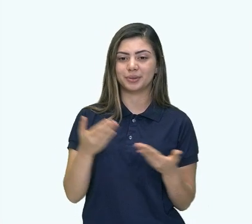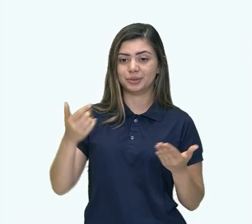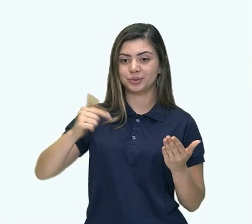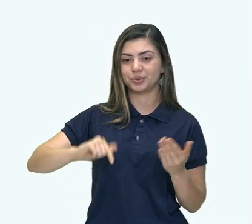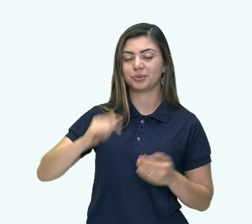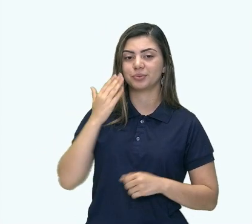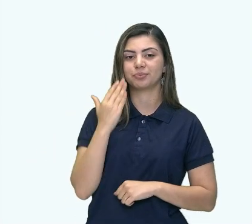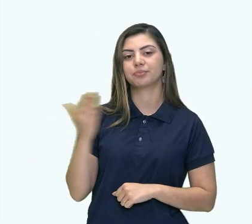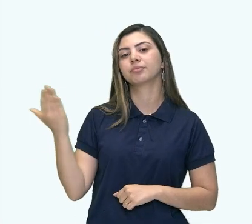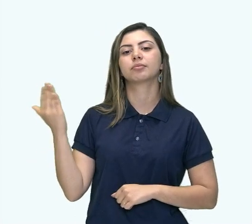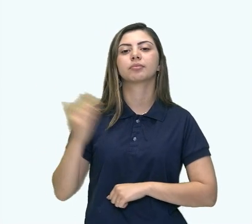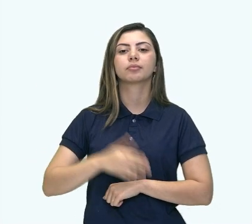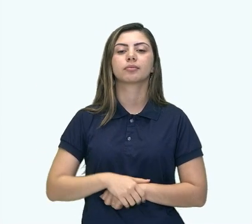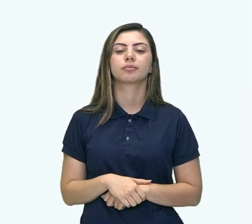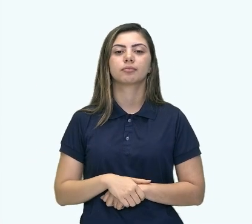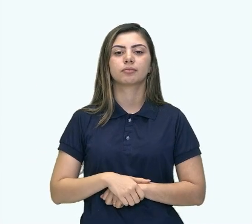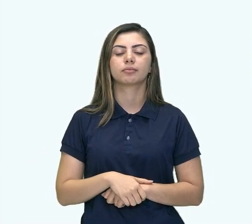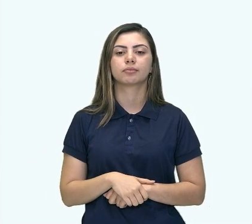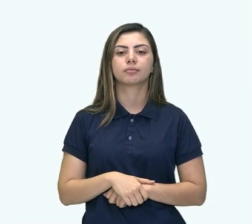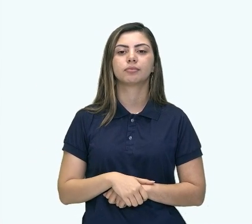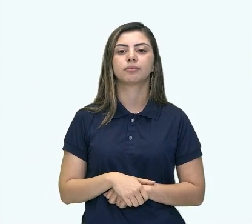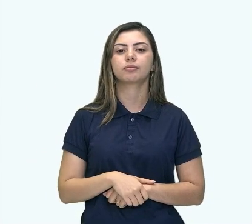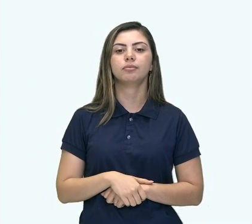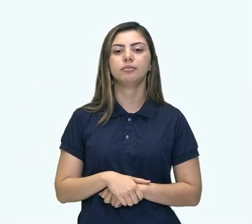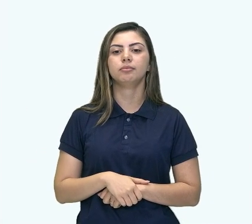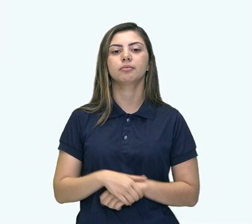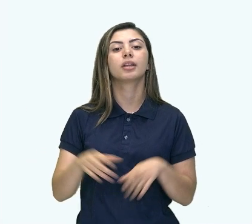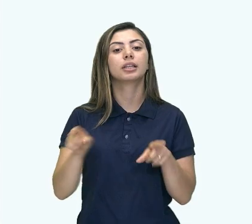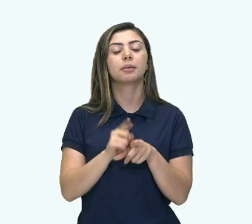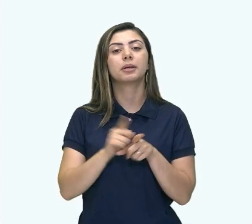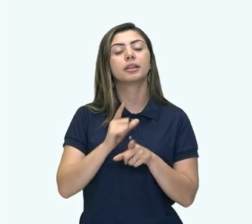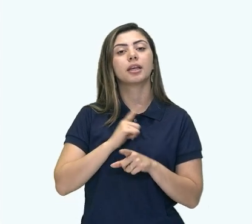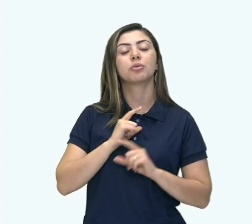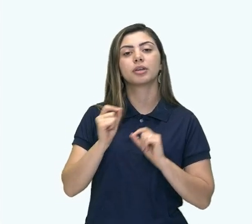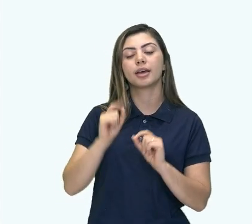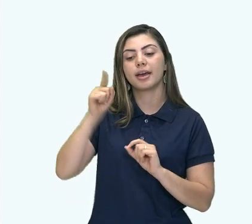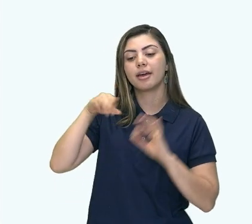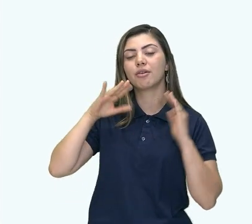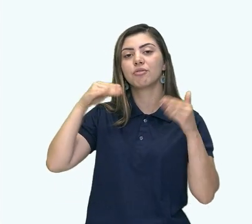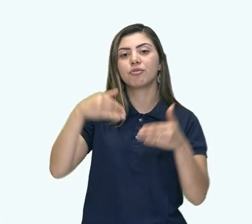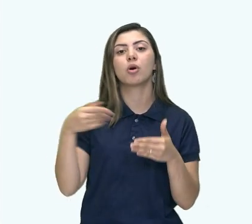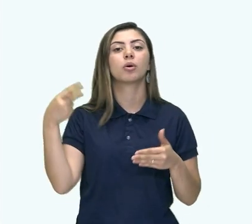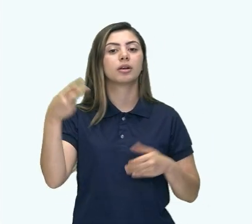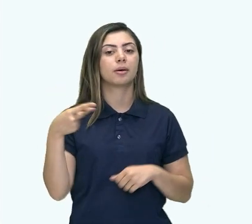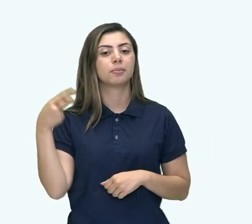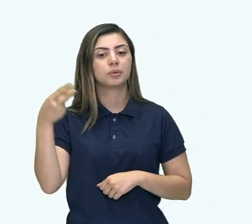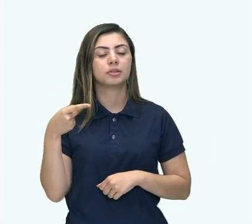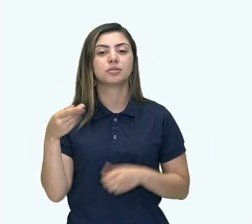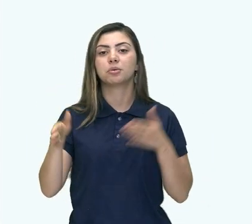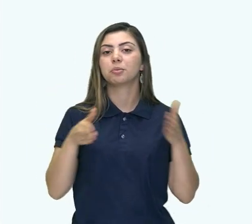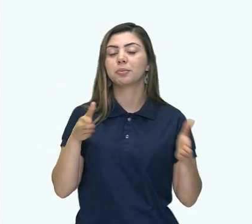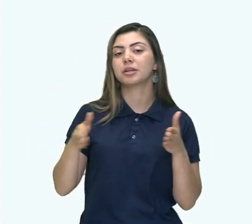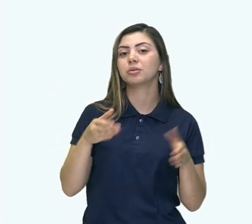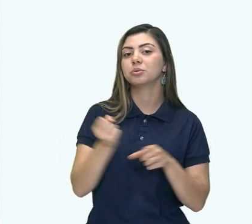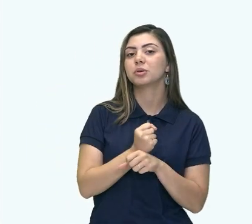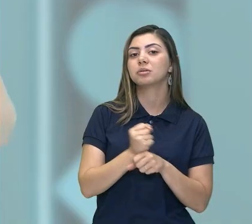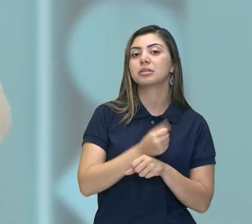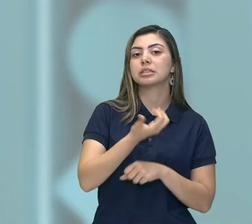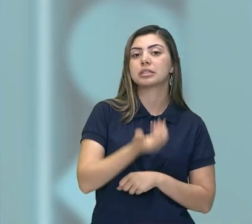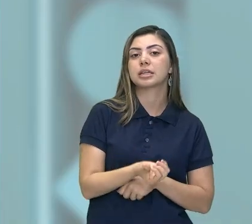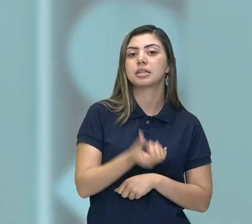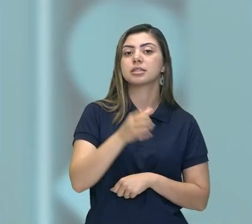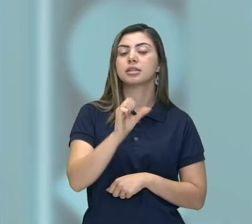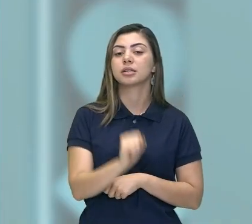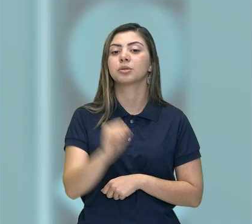cartela. Nós temos depois essa tendência mais política, sobretudo no período de 68, quando acontece aí